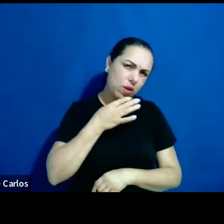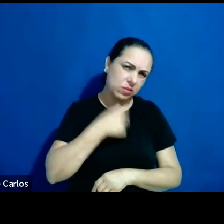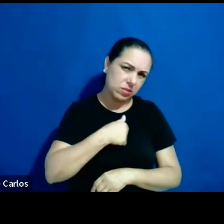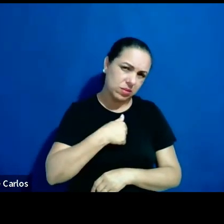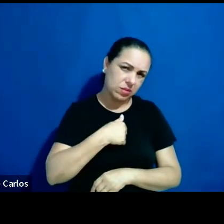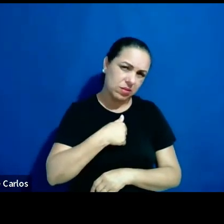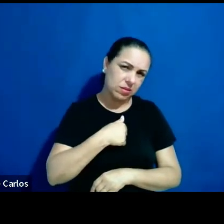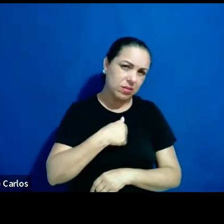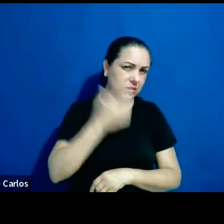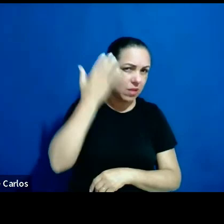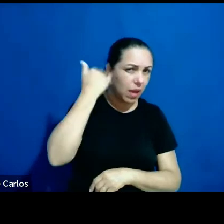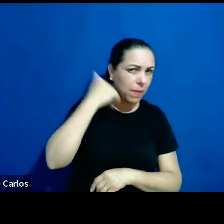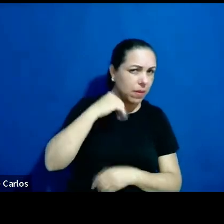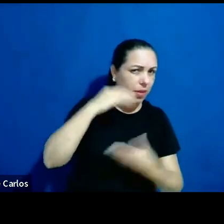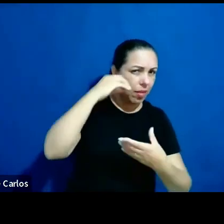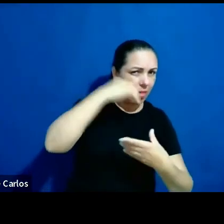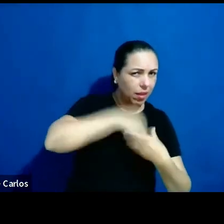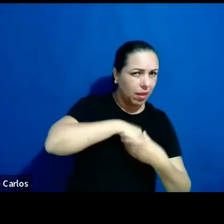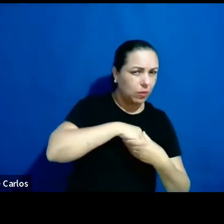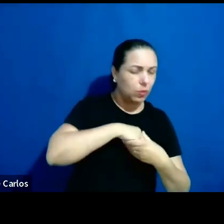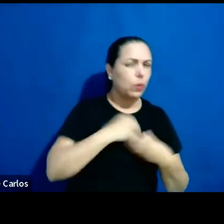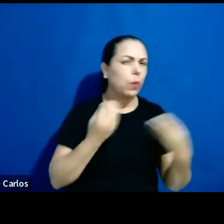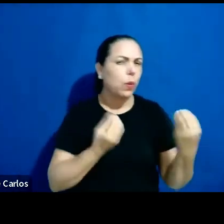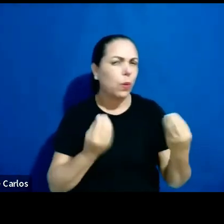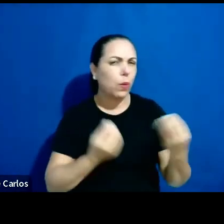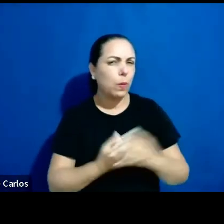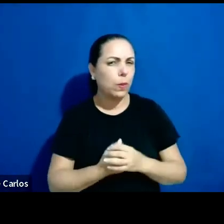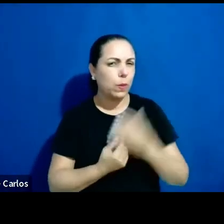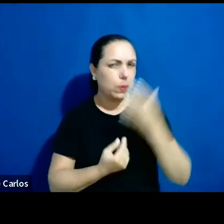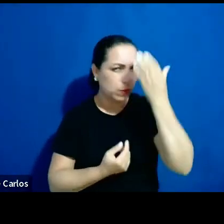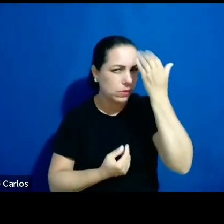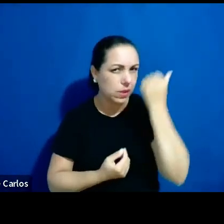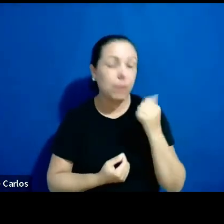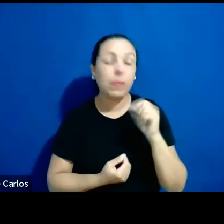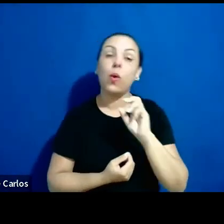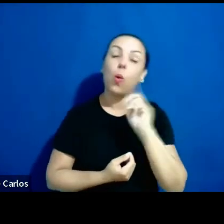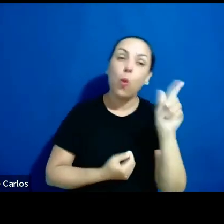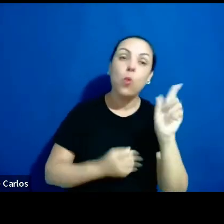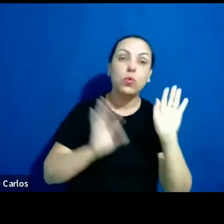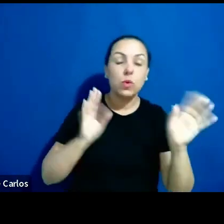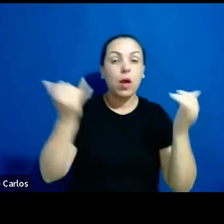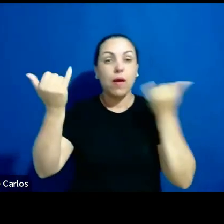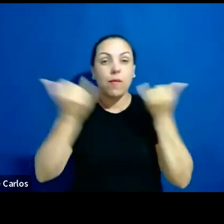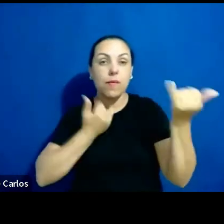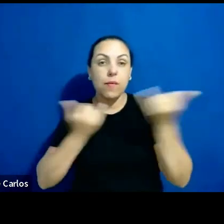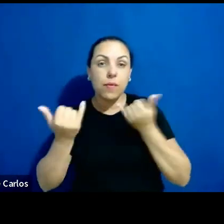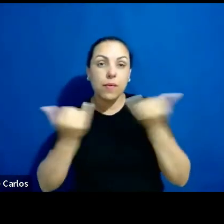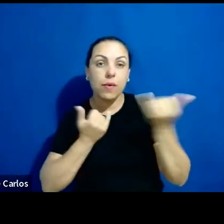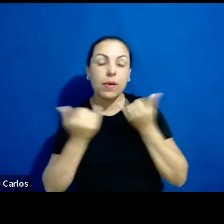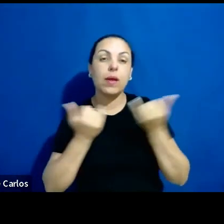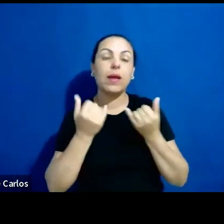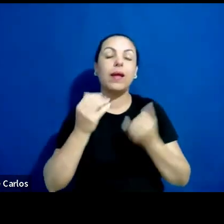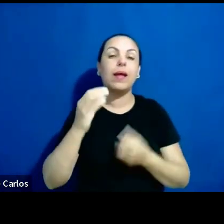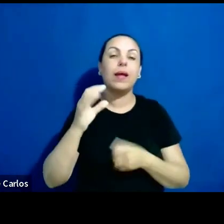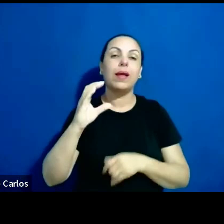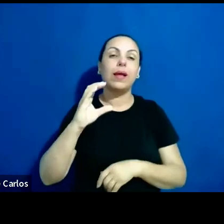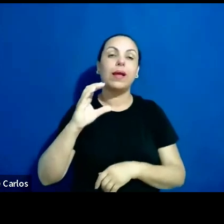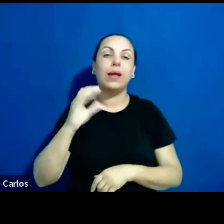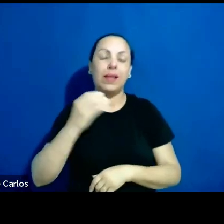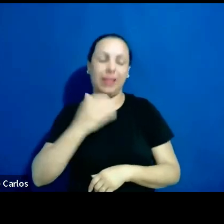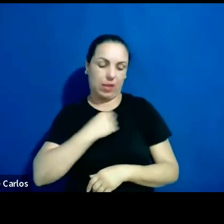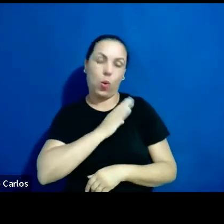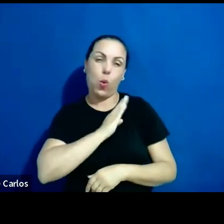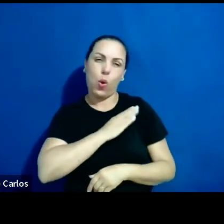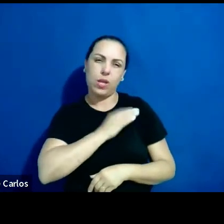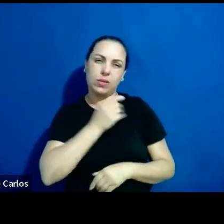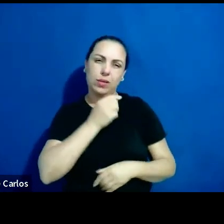Certo? Você sabia que, ou já ouviu falar sobre a cardiologia energética?